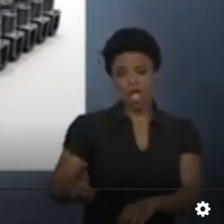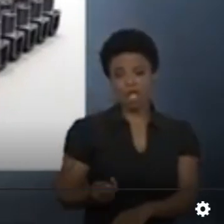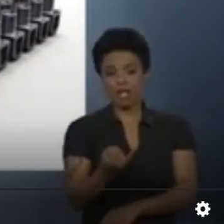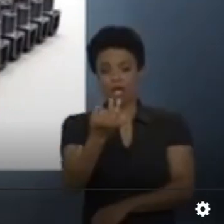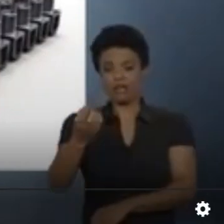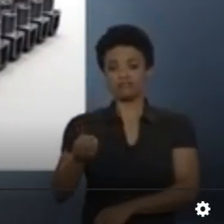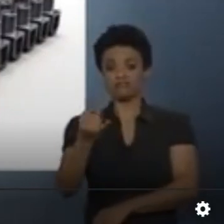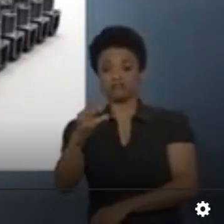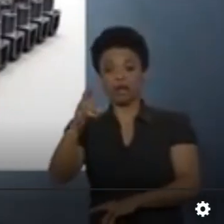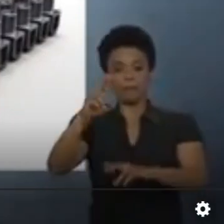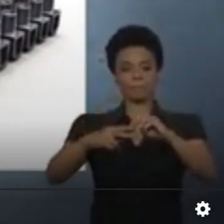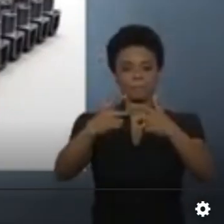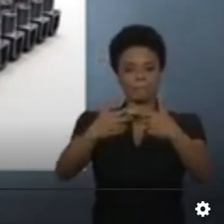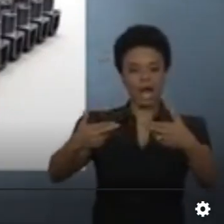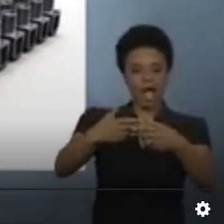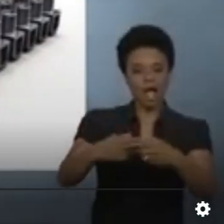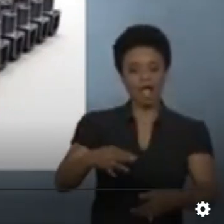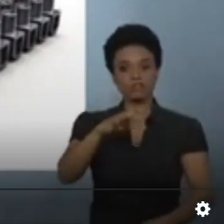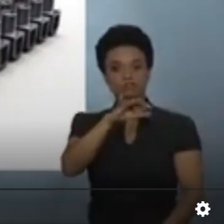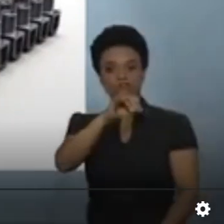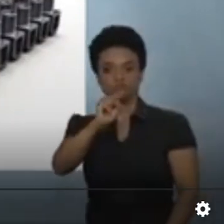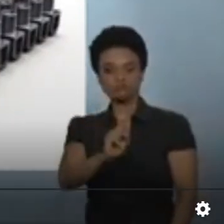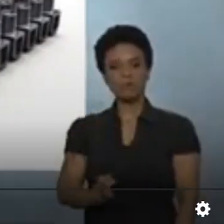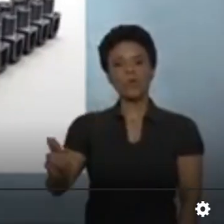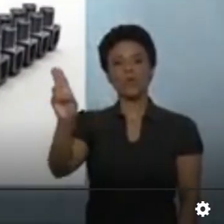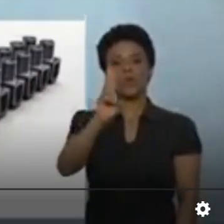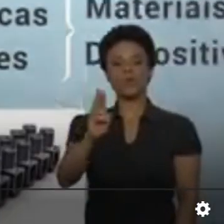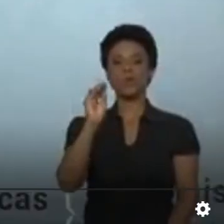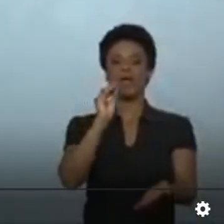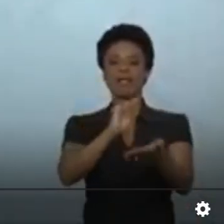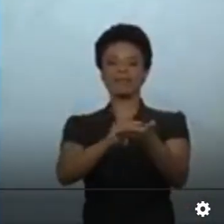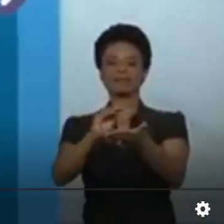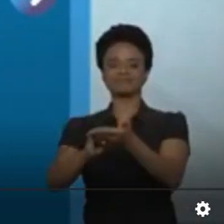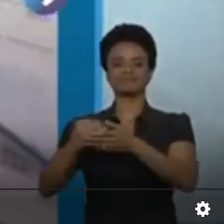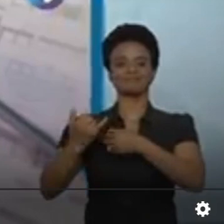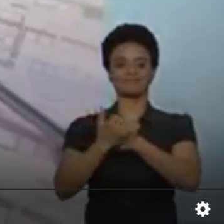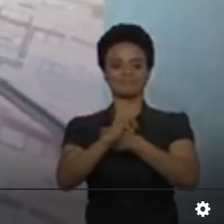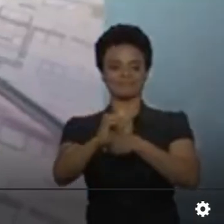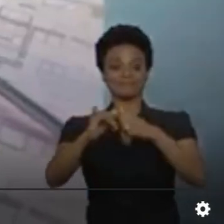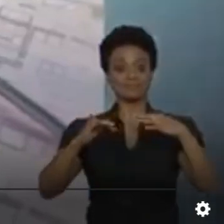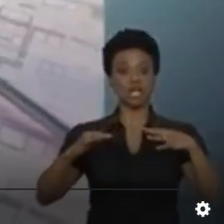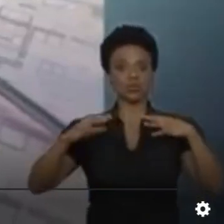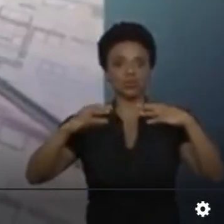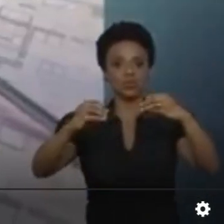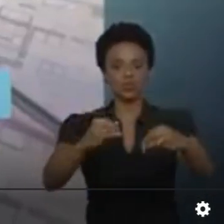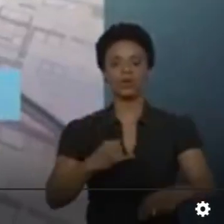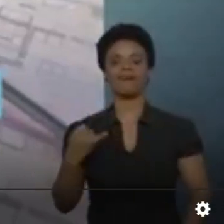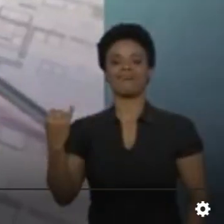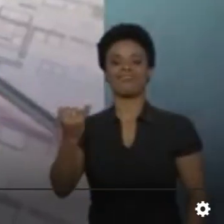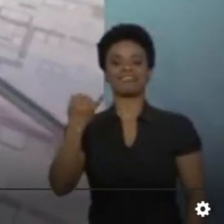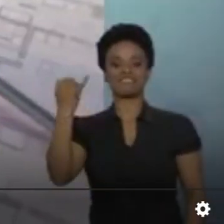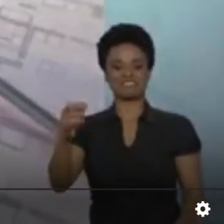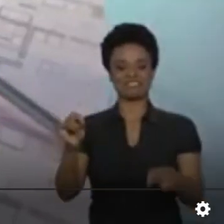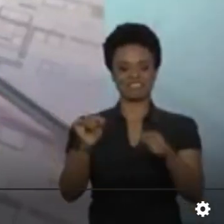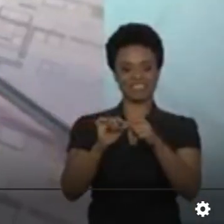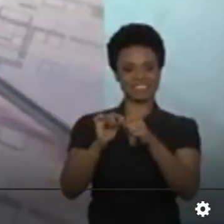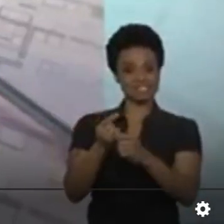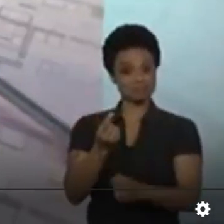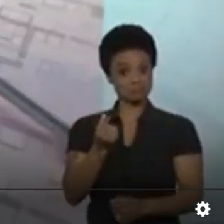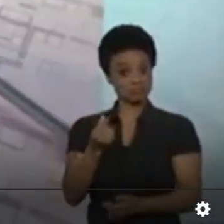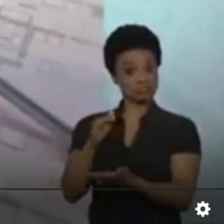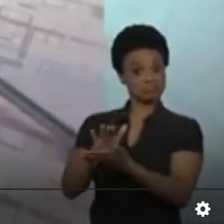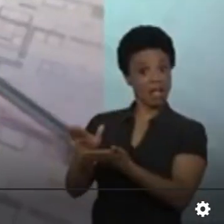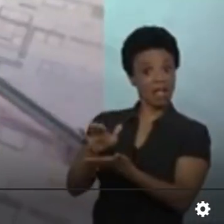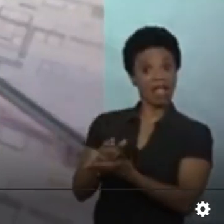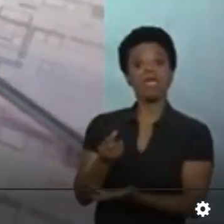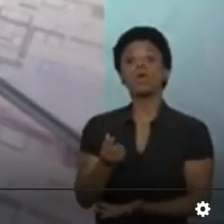de materiais e dispositivos que usaremos na instalação elétrica. Tudo isso é importante para montarmos o orçamento do projeto,